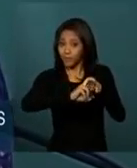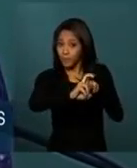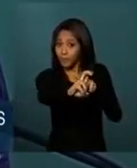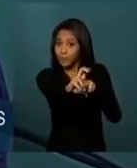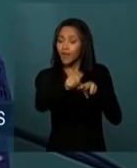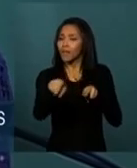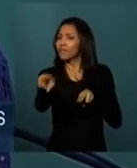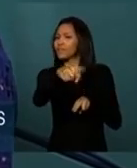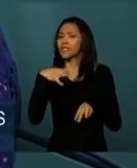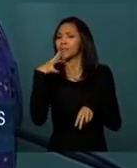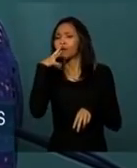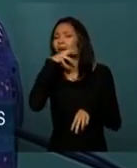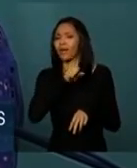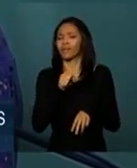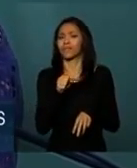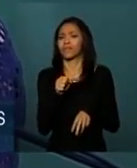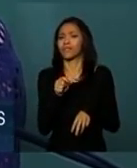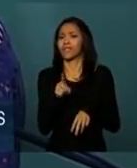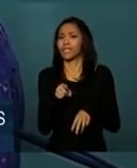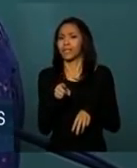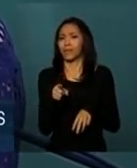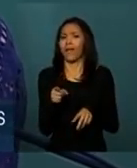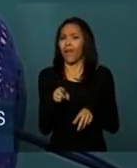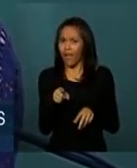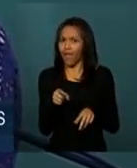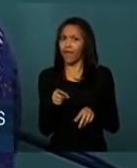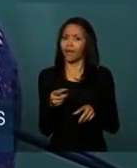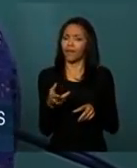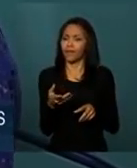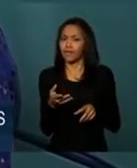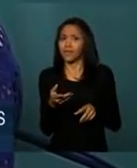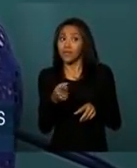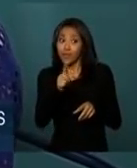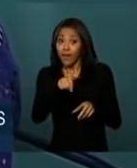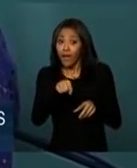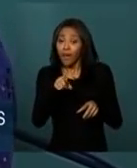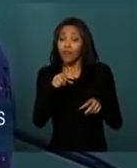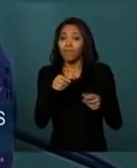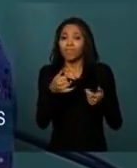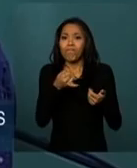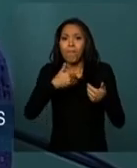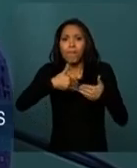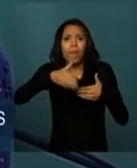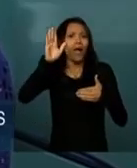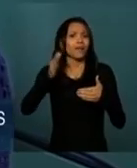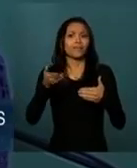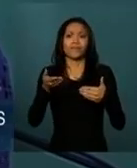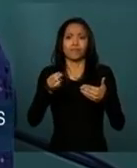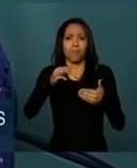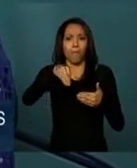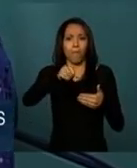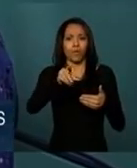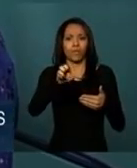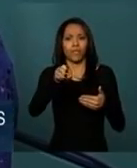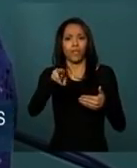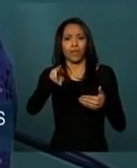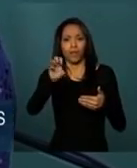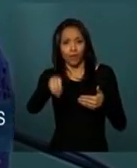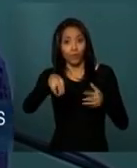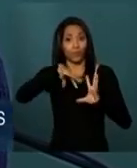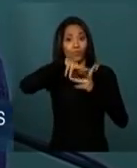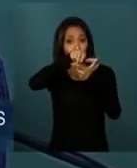não achem que não é moderno, não. Talvez seja dos sistemas mais modernos do mundo,